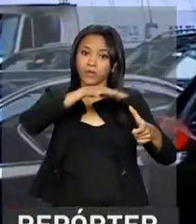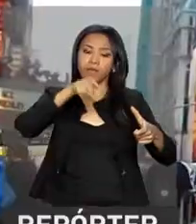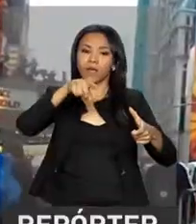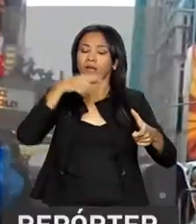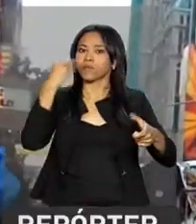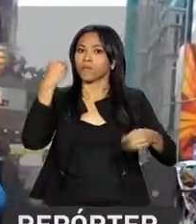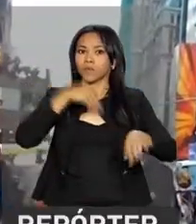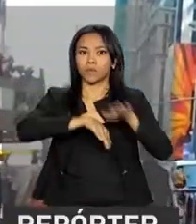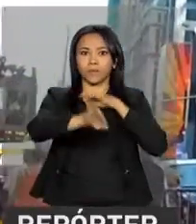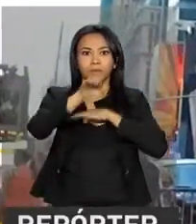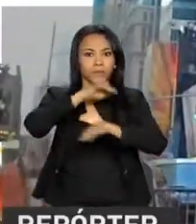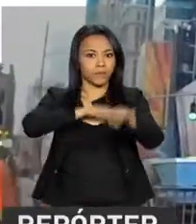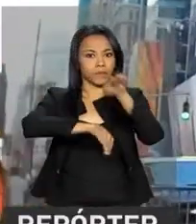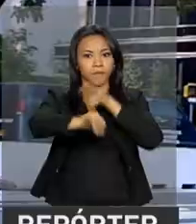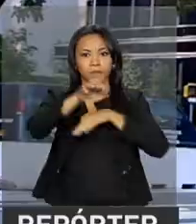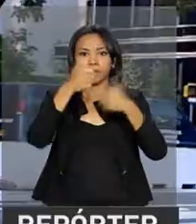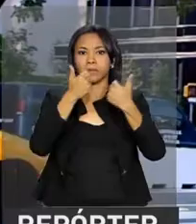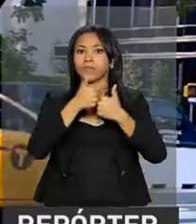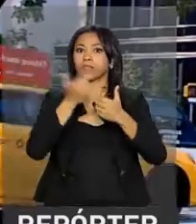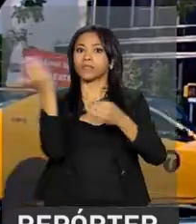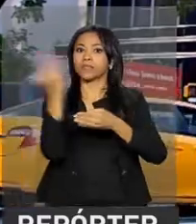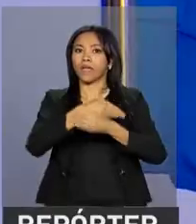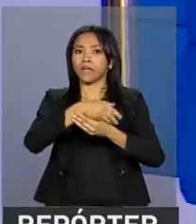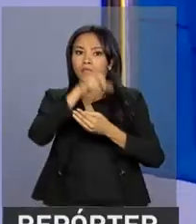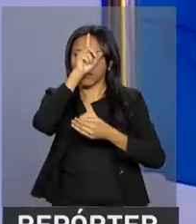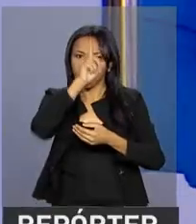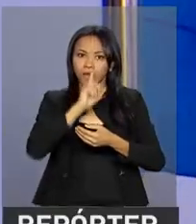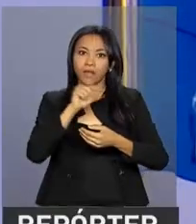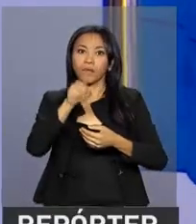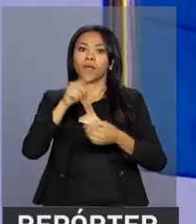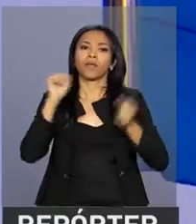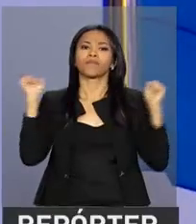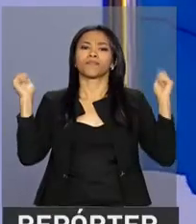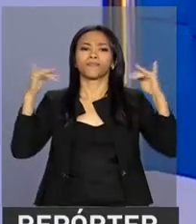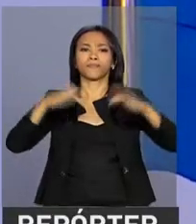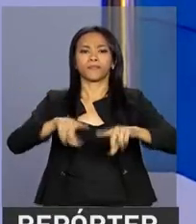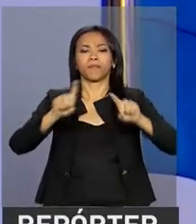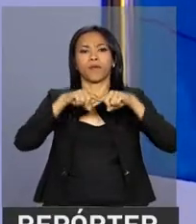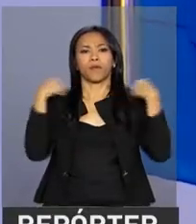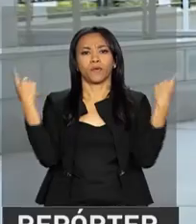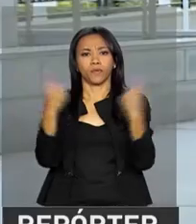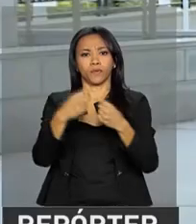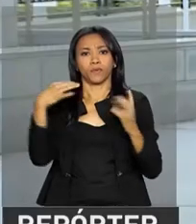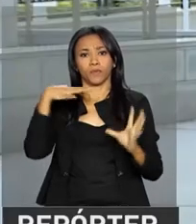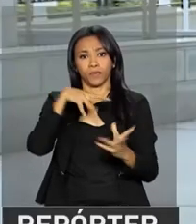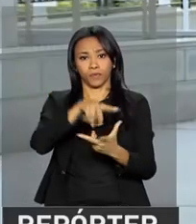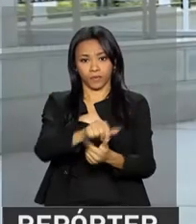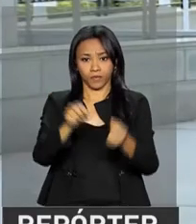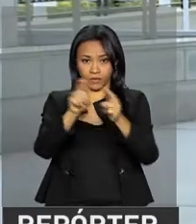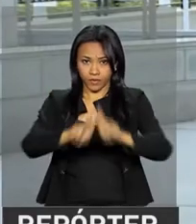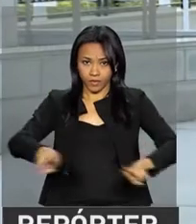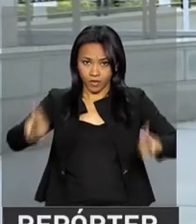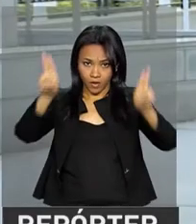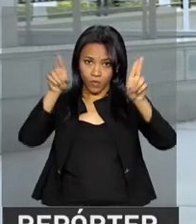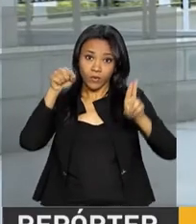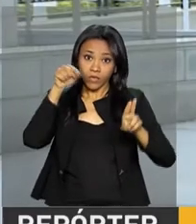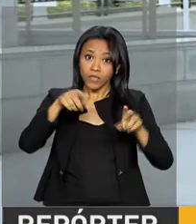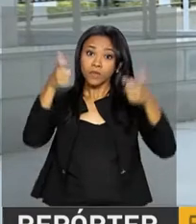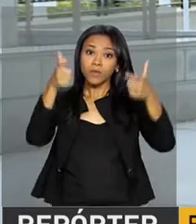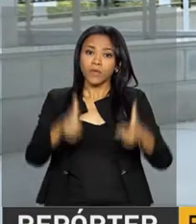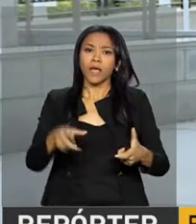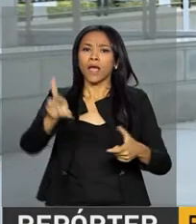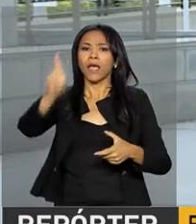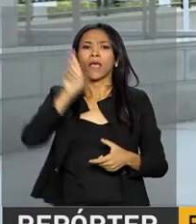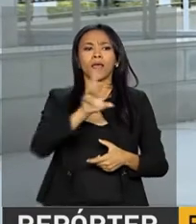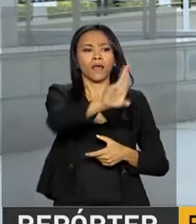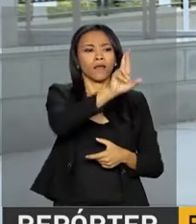trânsito de táxis amarelos para a capital do mundo na assembléia geral das nações unidas durante assembléia geral da onu representantes do